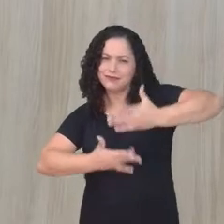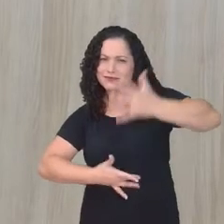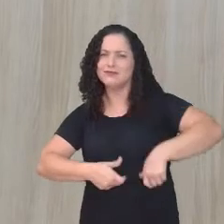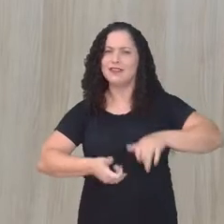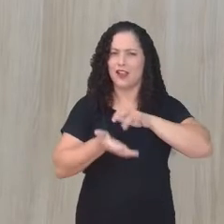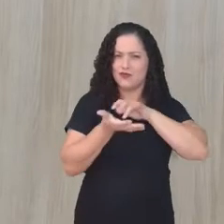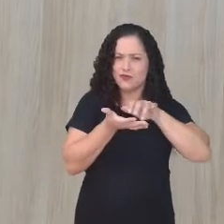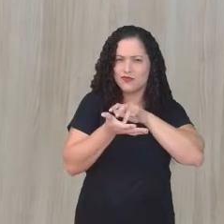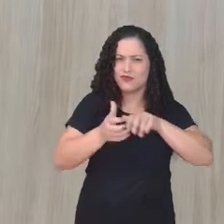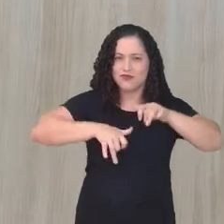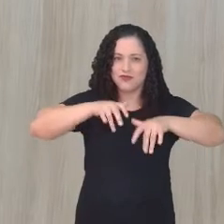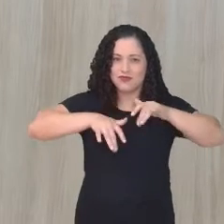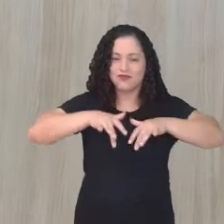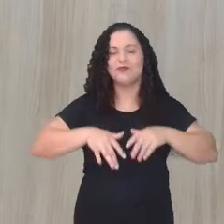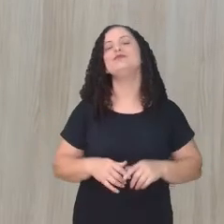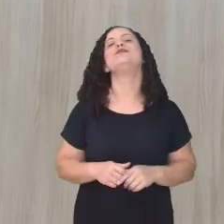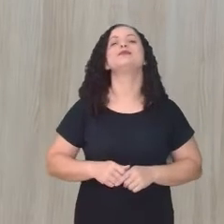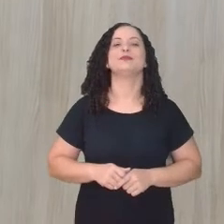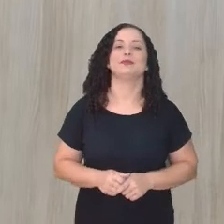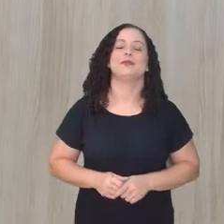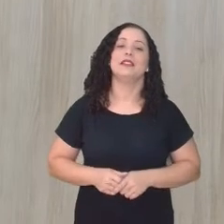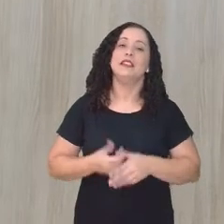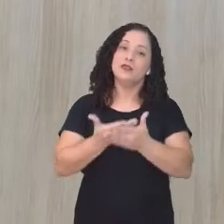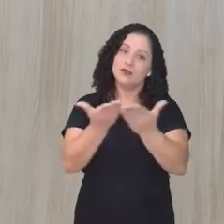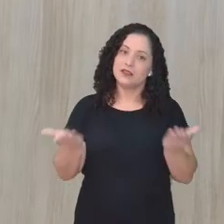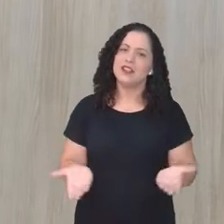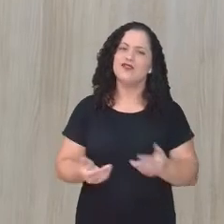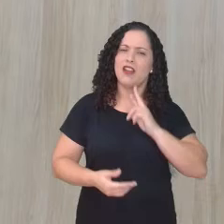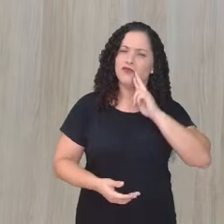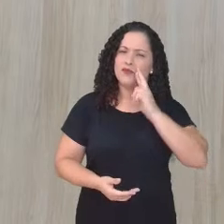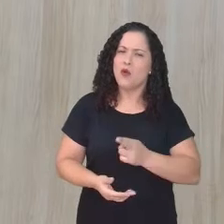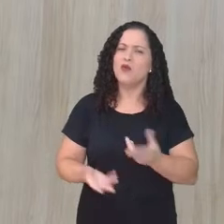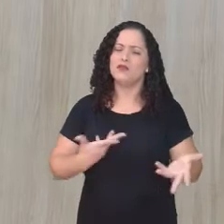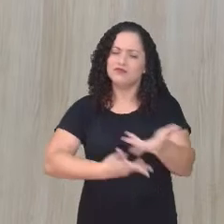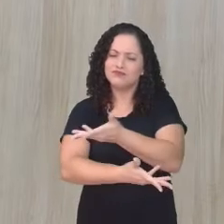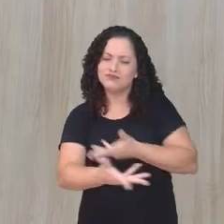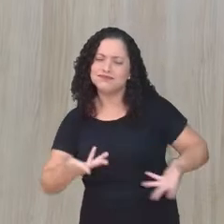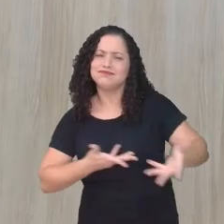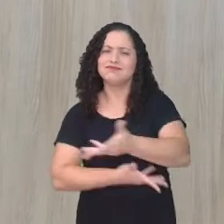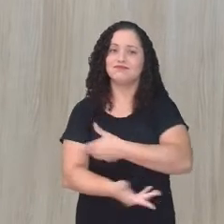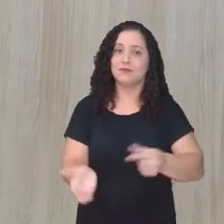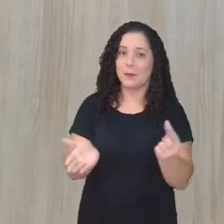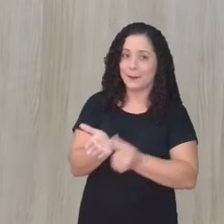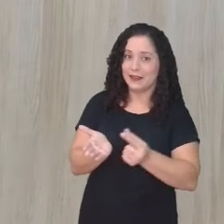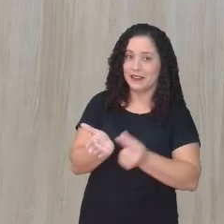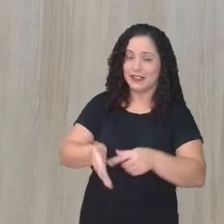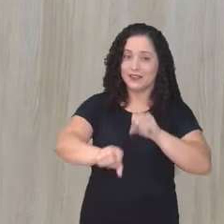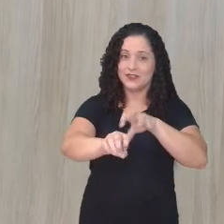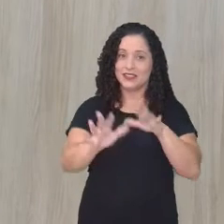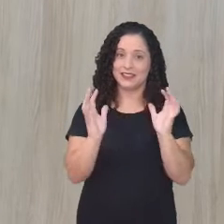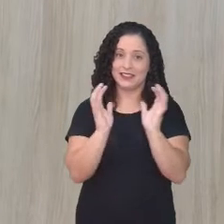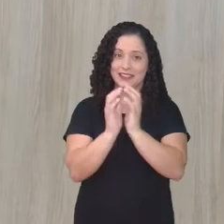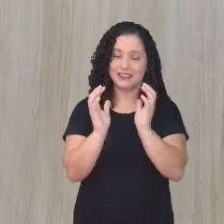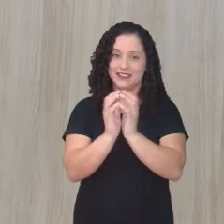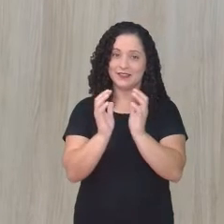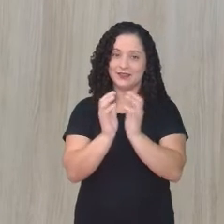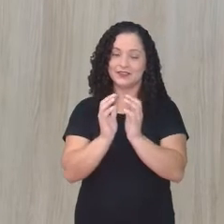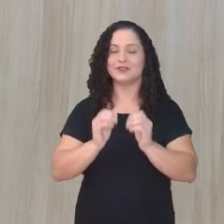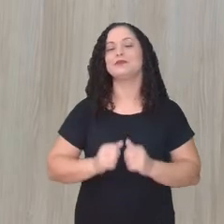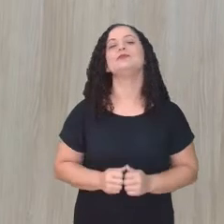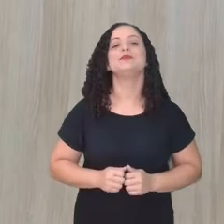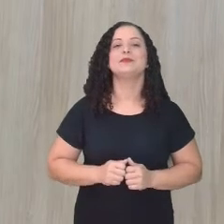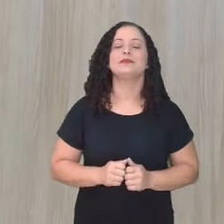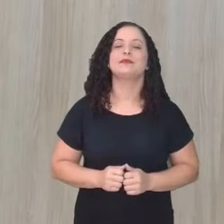dar um alô para vocês. Interagir com ela pelo chat do aplicativo Educa Recife, não